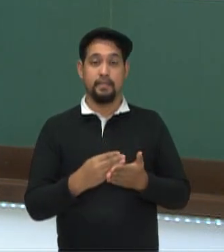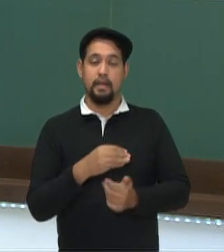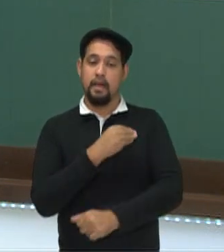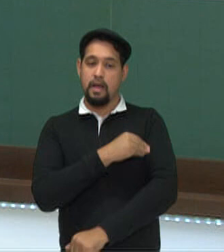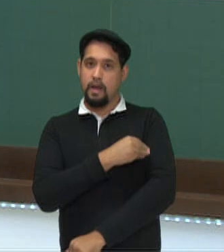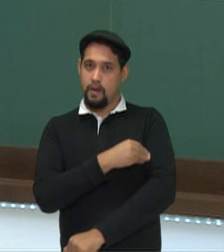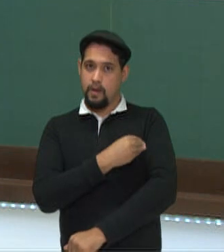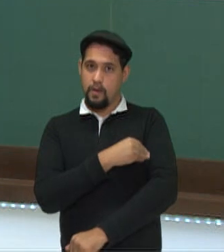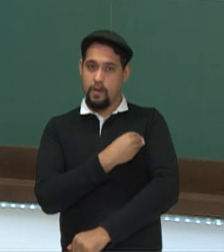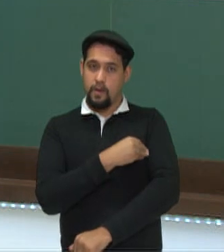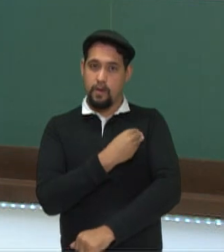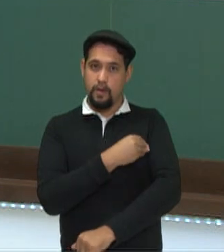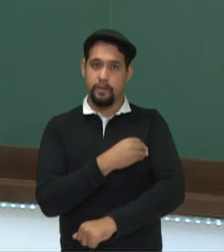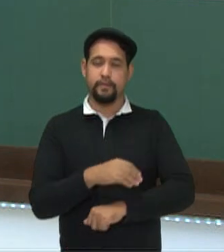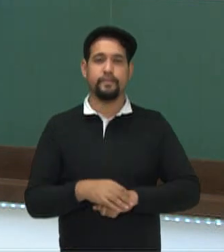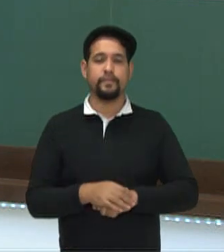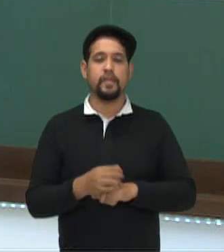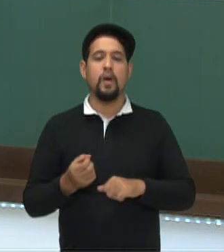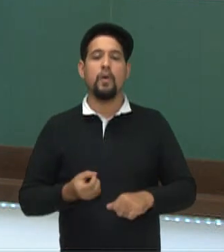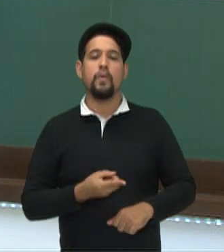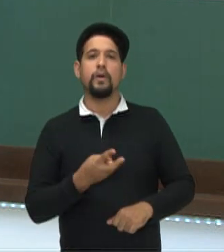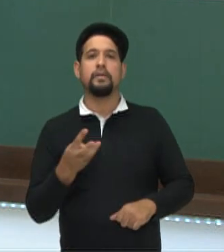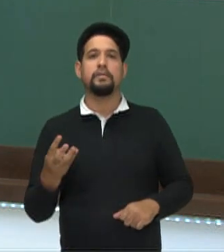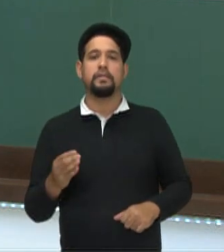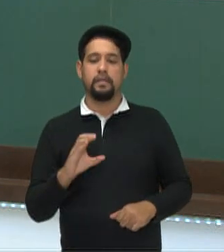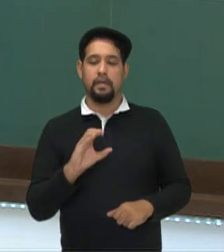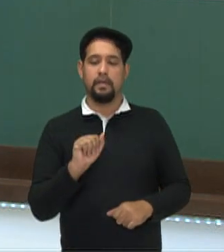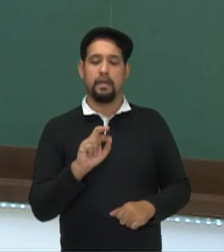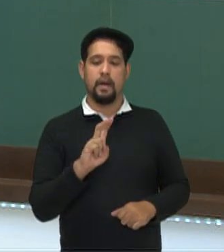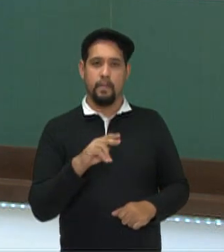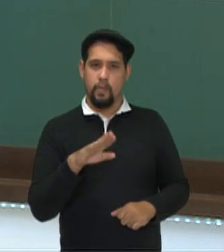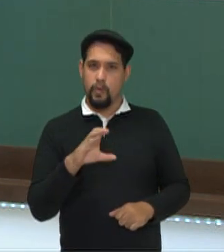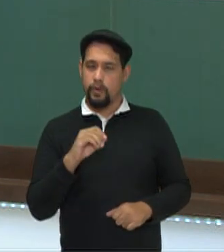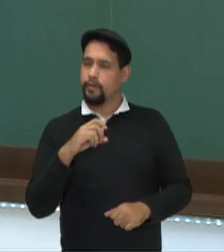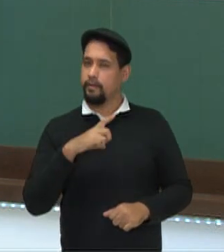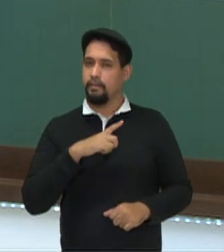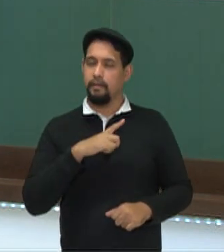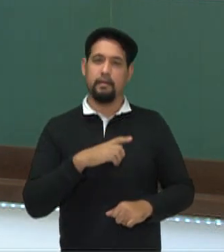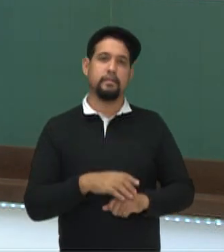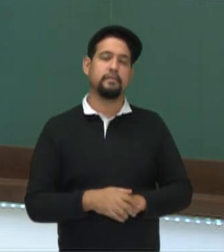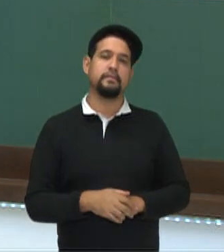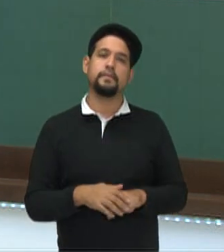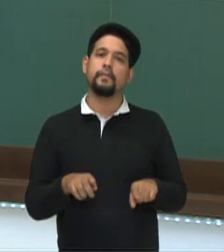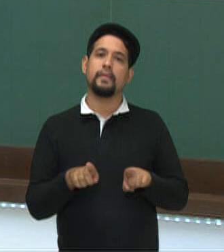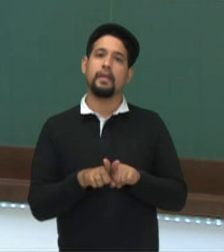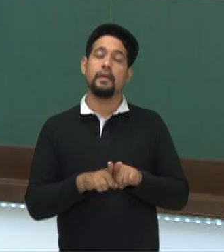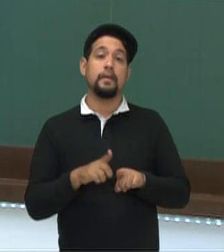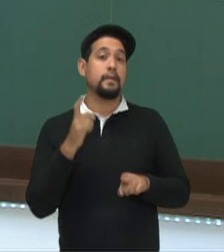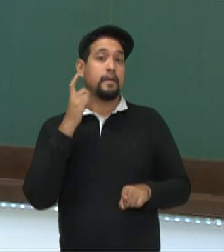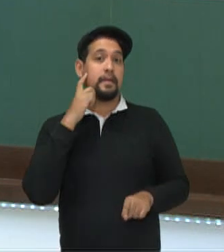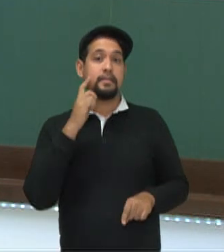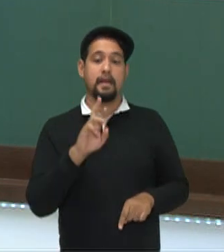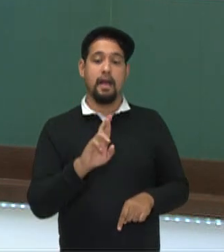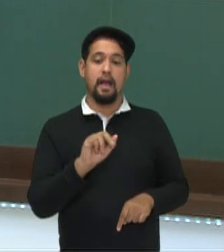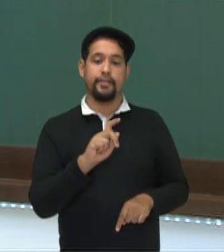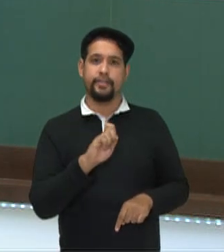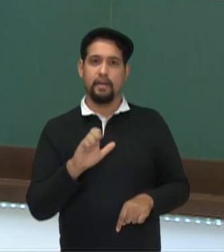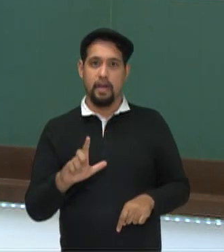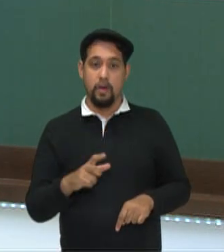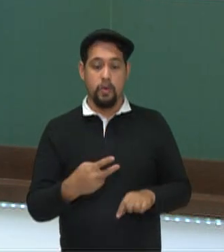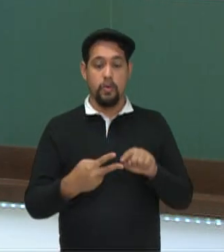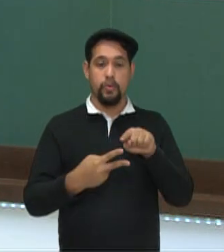álcool, a quantidade de carbonos, tá? E considera como um radical,